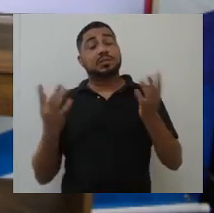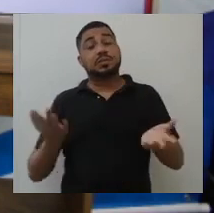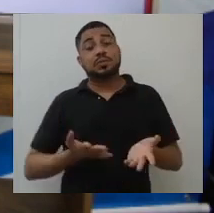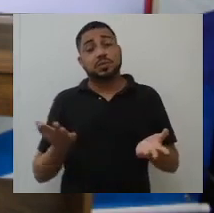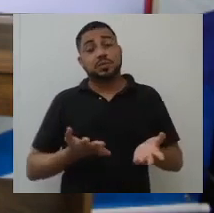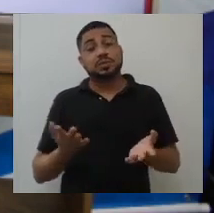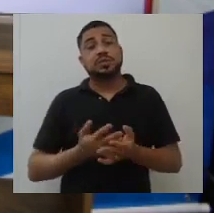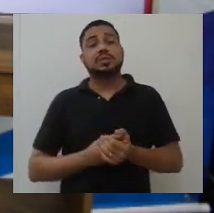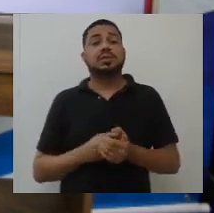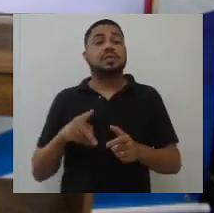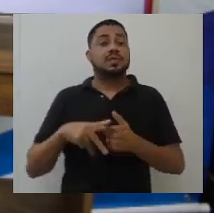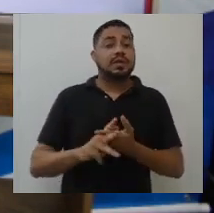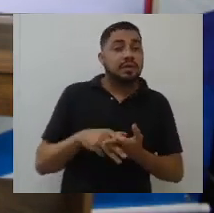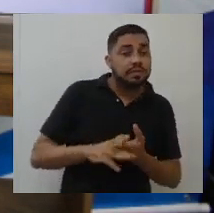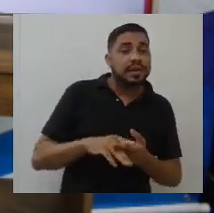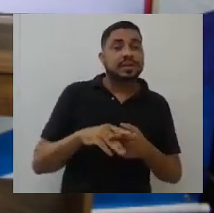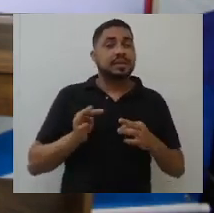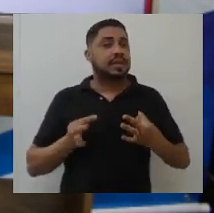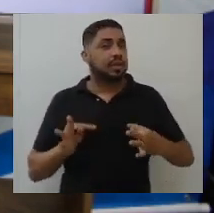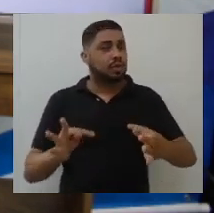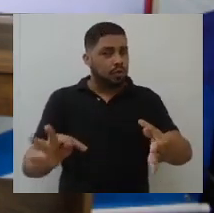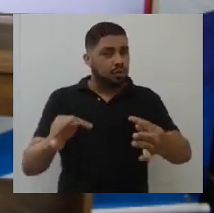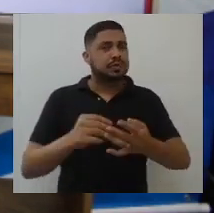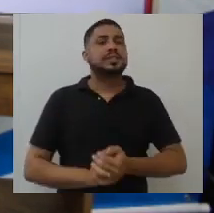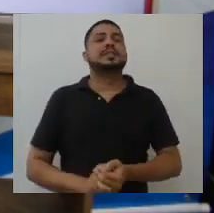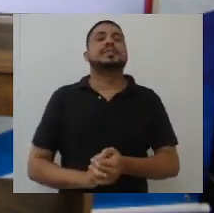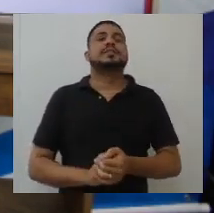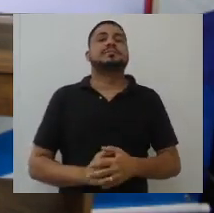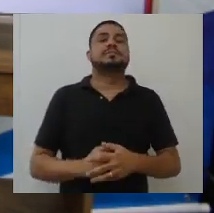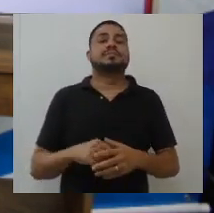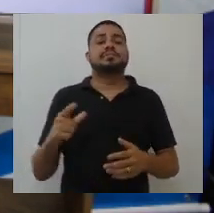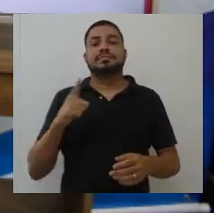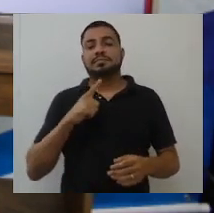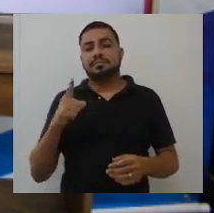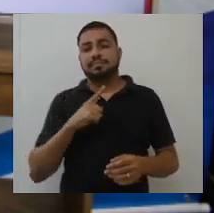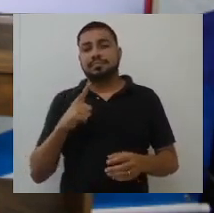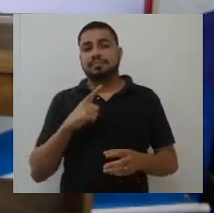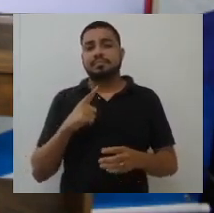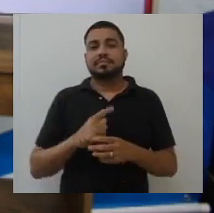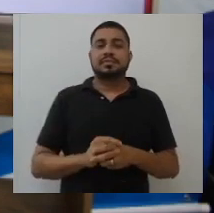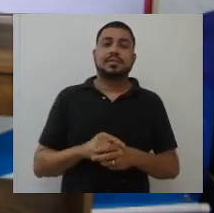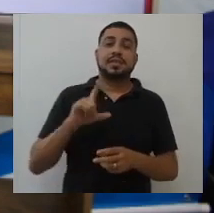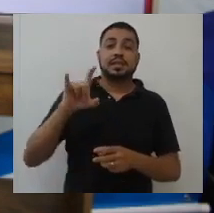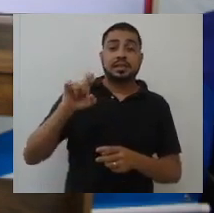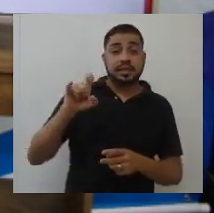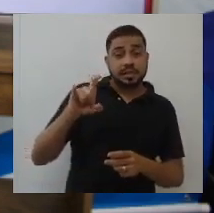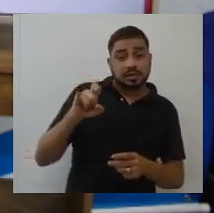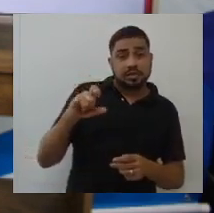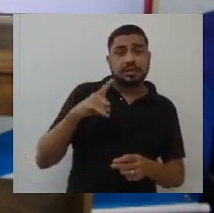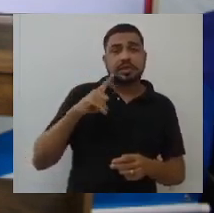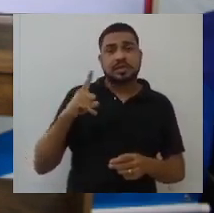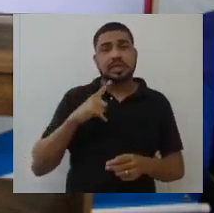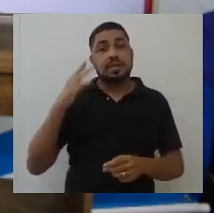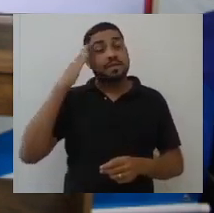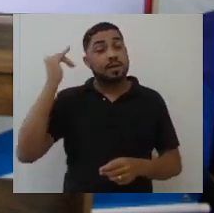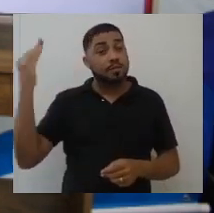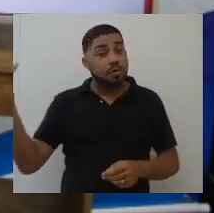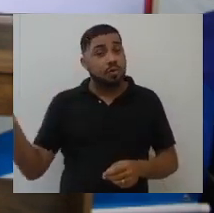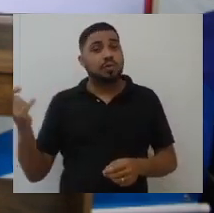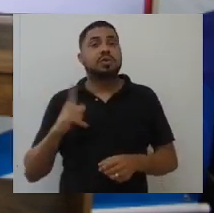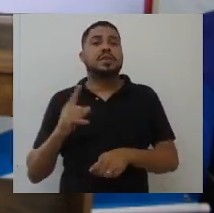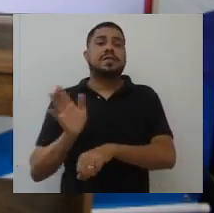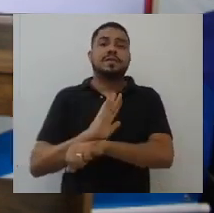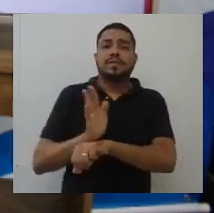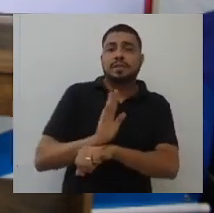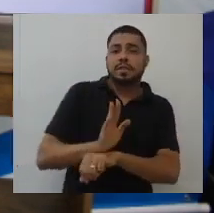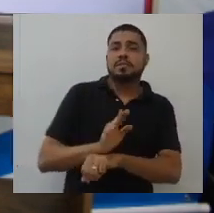com essas ferramentas digitais ao nosso alcance. Tem contas no Instagram que eu posso seguir de famosos, de filmes